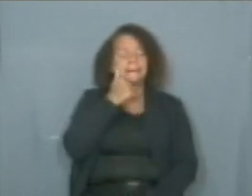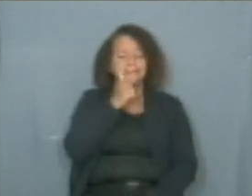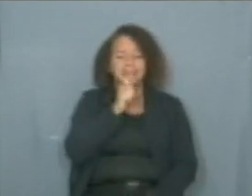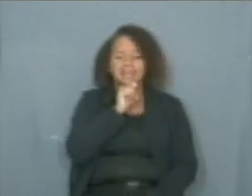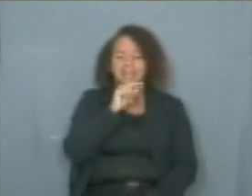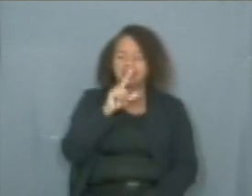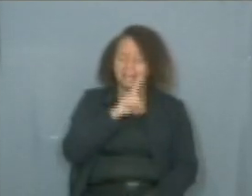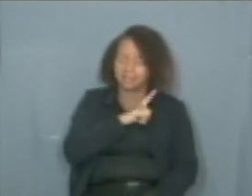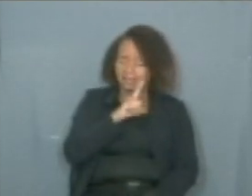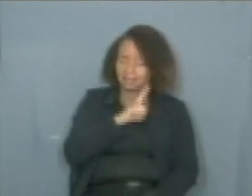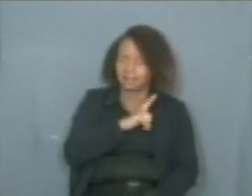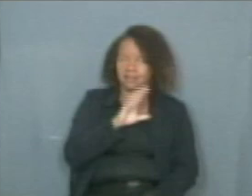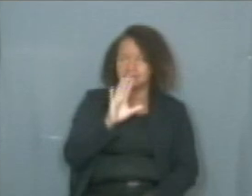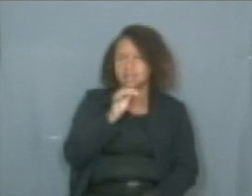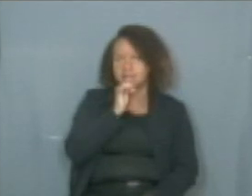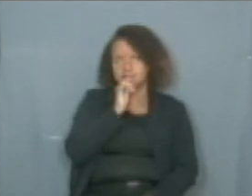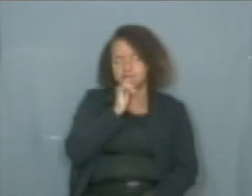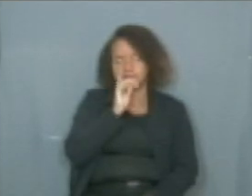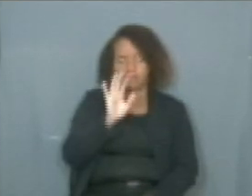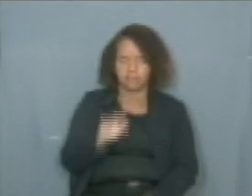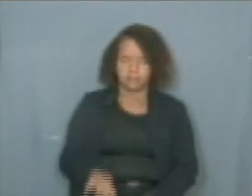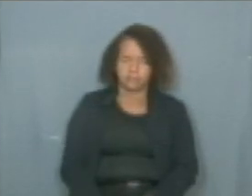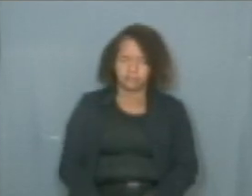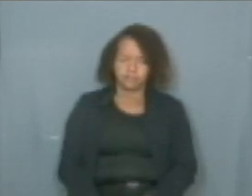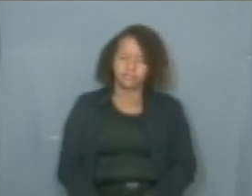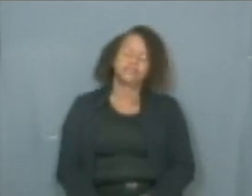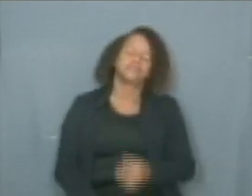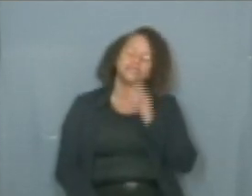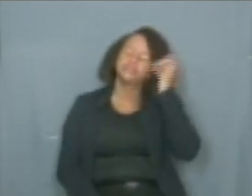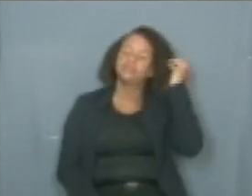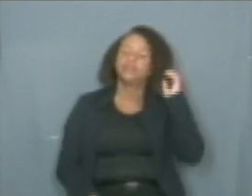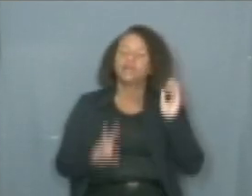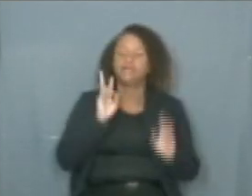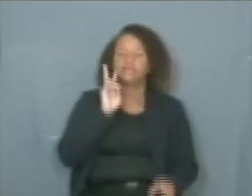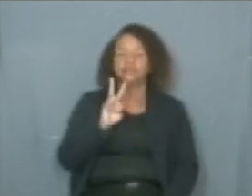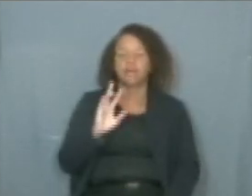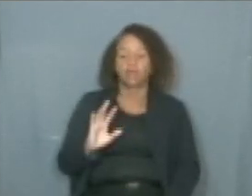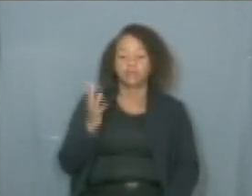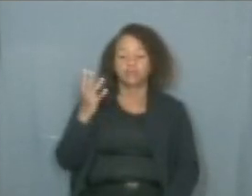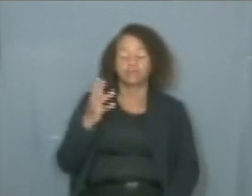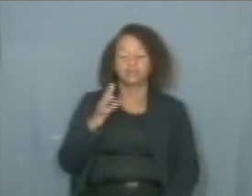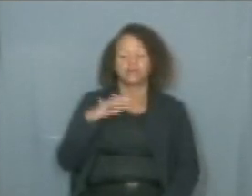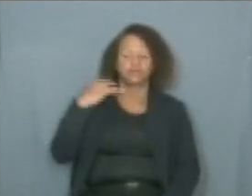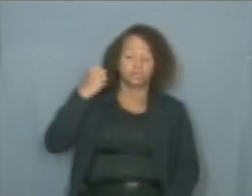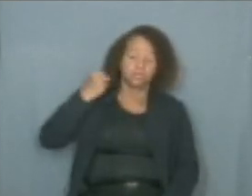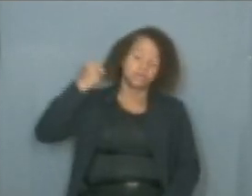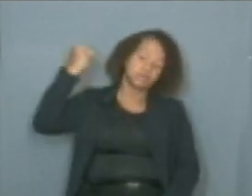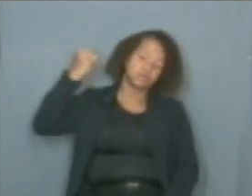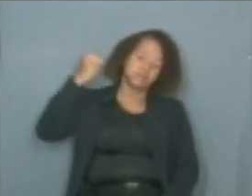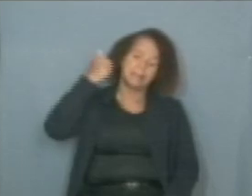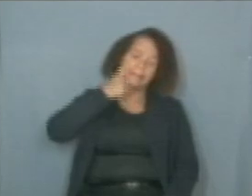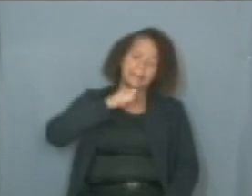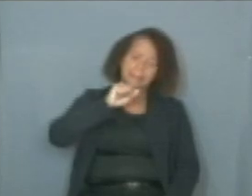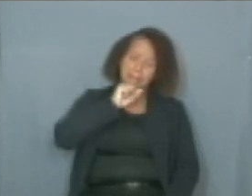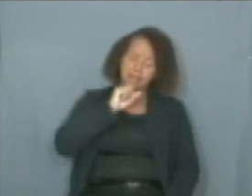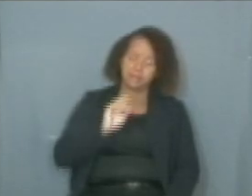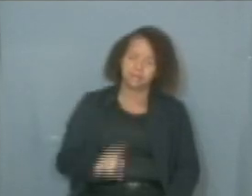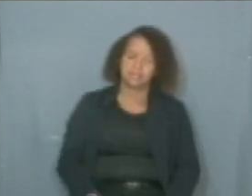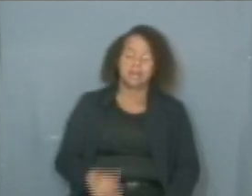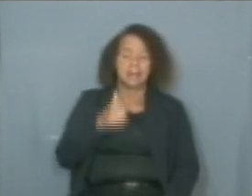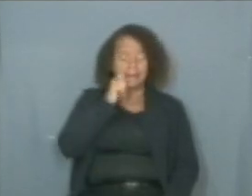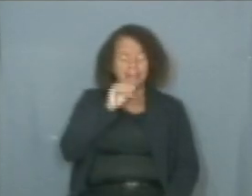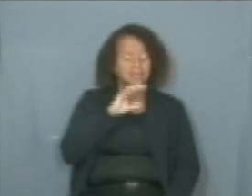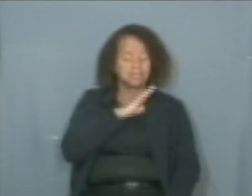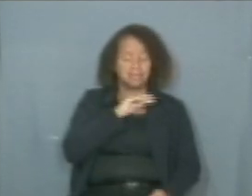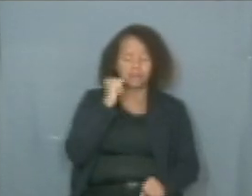situação como a situação que nós vimos acontecer com o caso de suicídio da mãe. Não só a mãe se